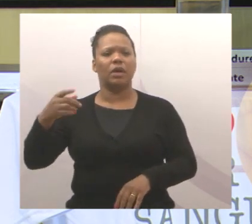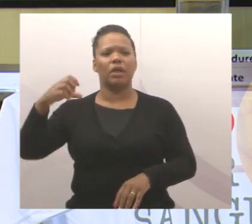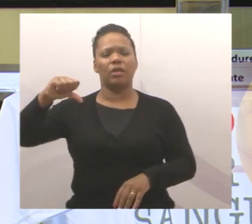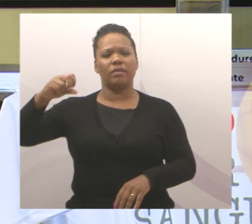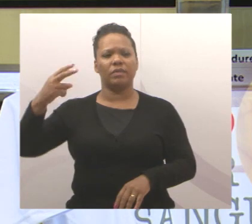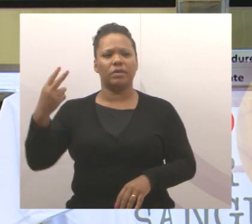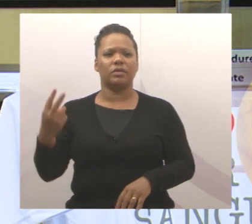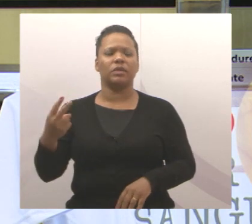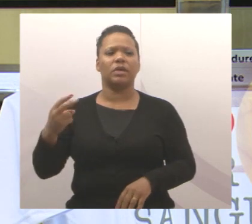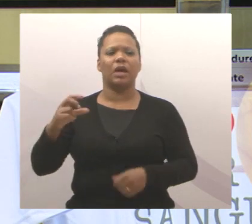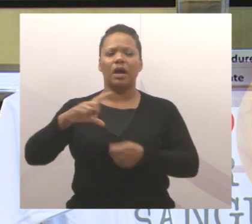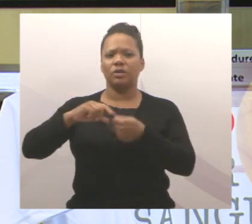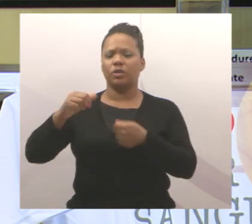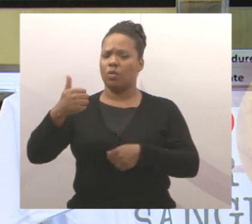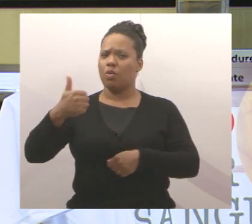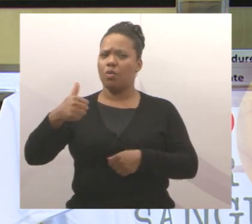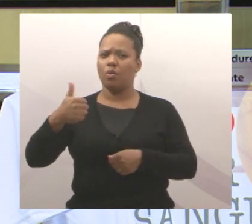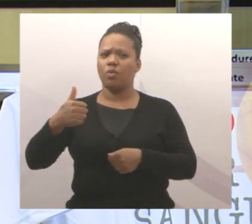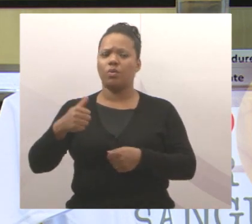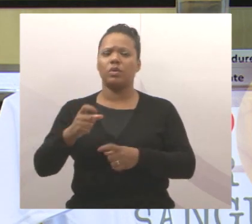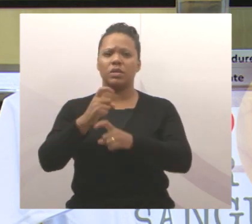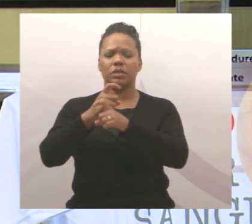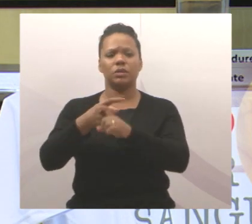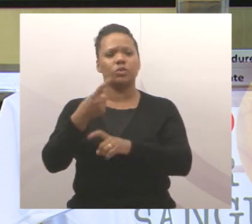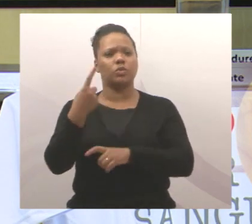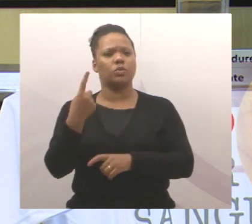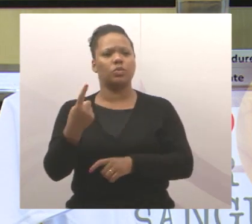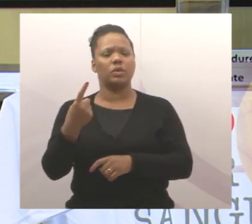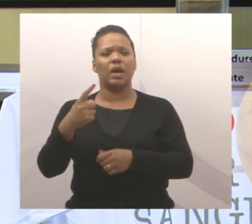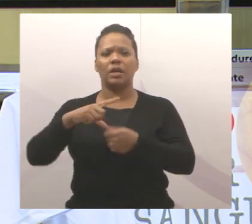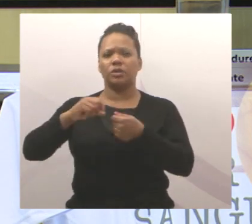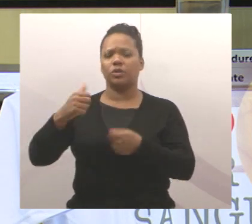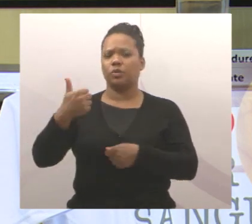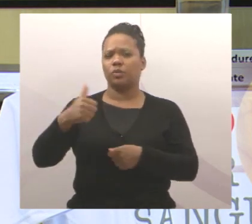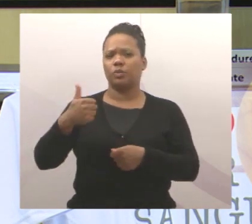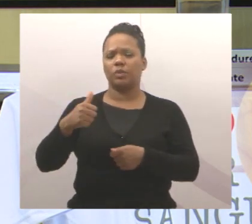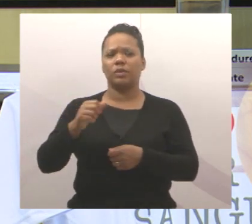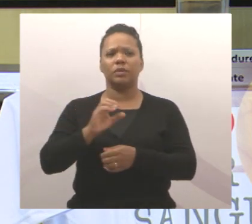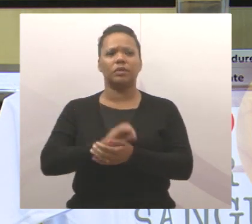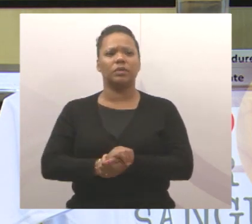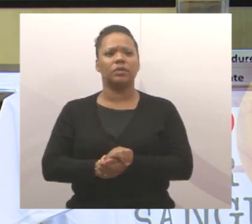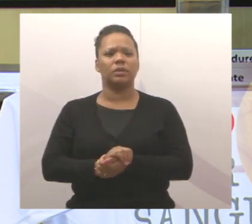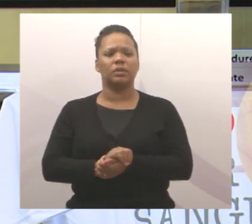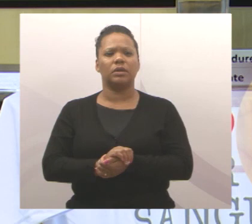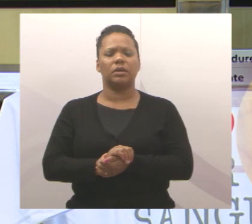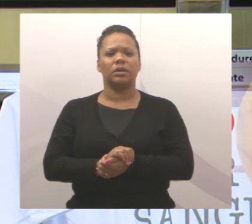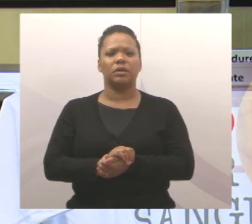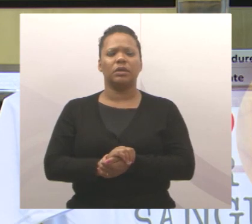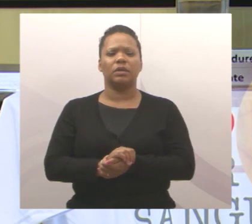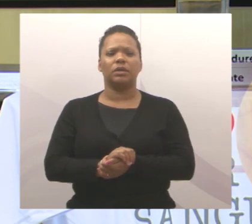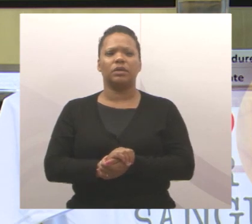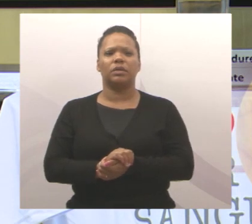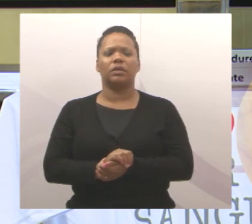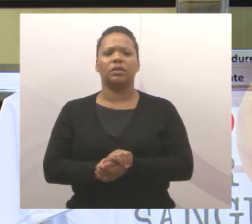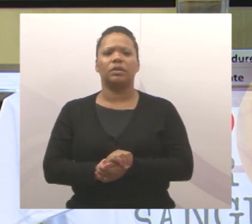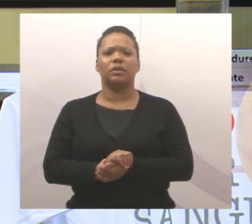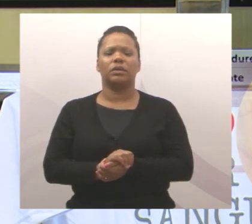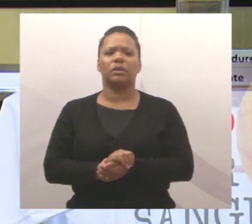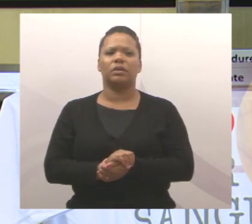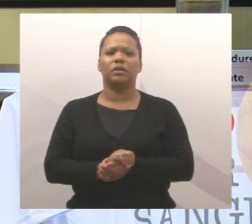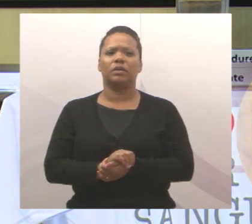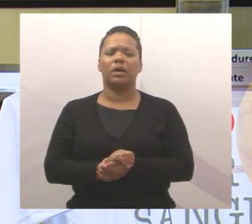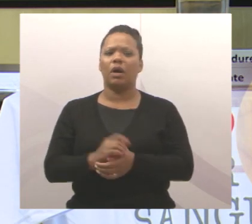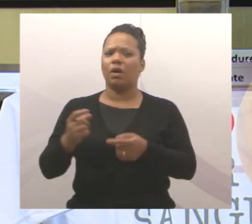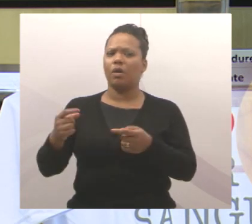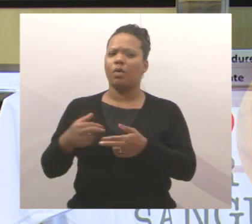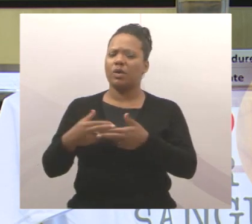8.429/92, artigo 11, caput, inciso 1. Artigo 11. Constitui ato de improbidade administrativa que atenta